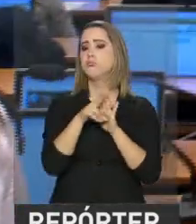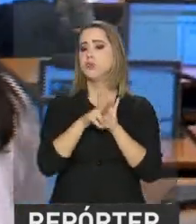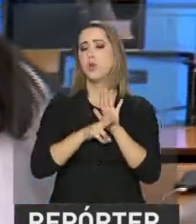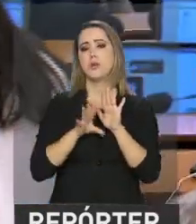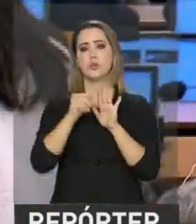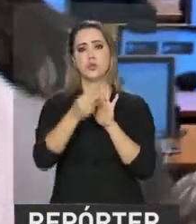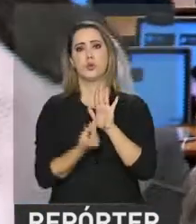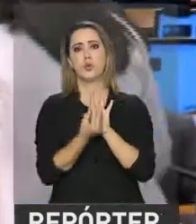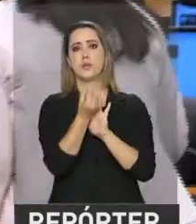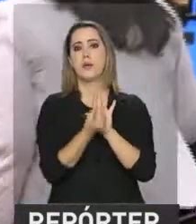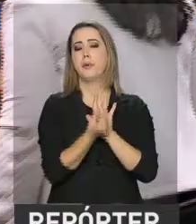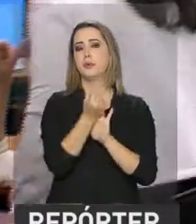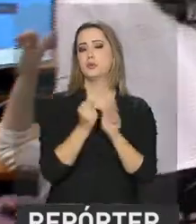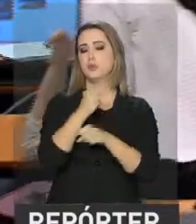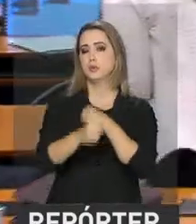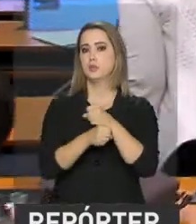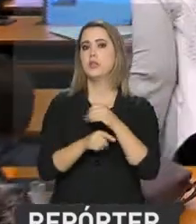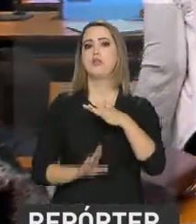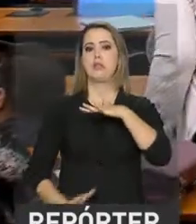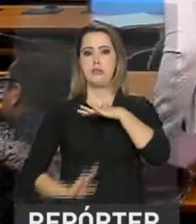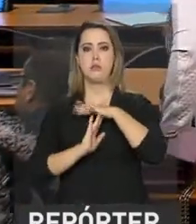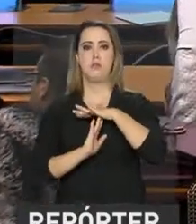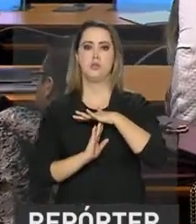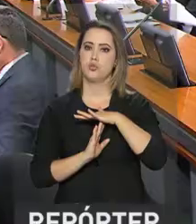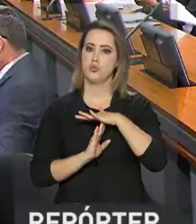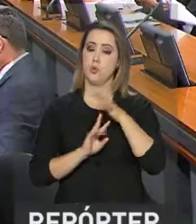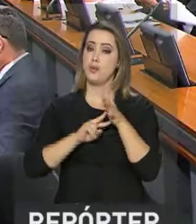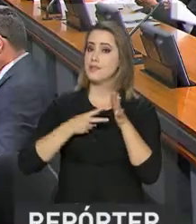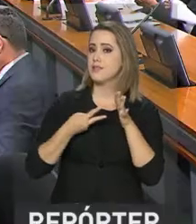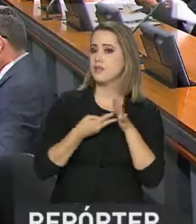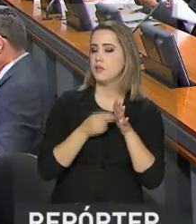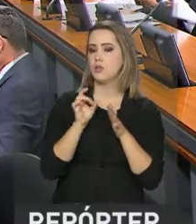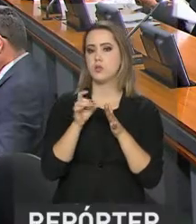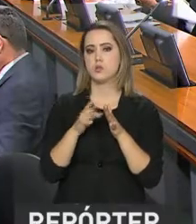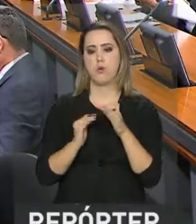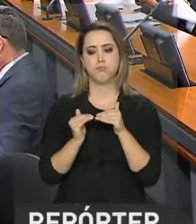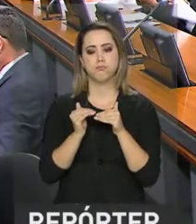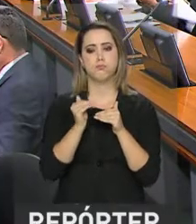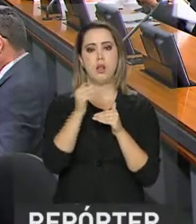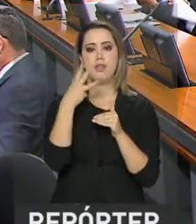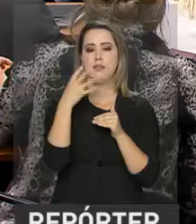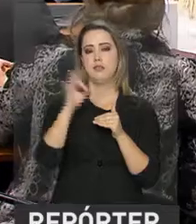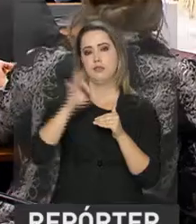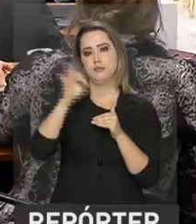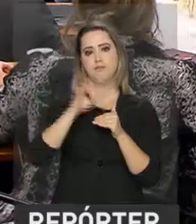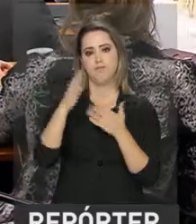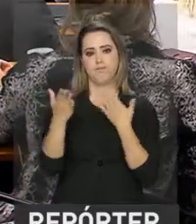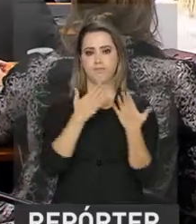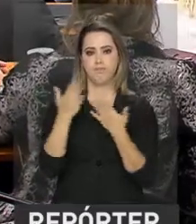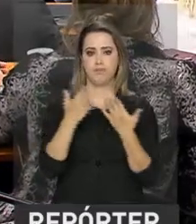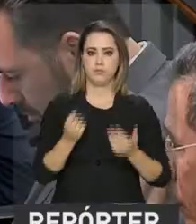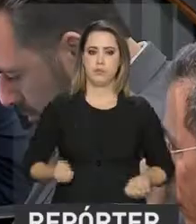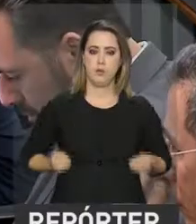que vem os gastos previstos vão ter um limite isso significa que eles só podem aumentar 3 por cento em relação